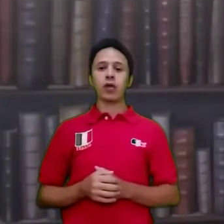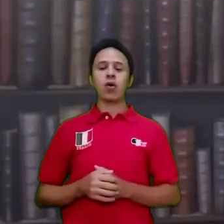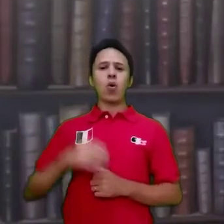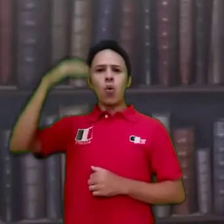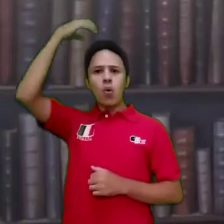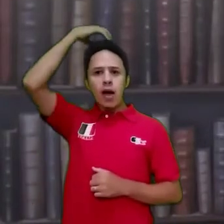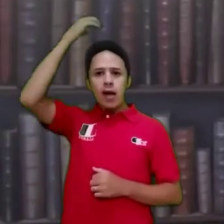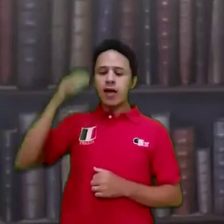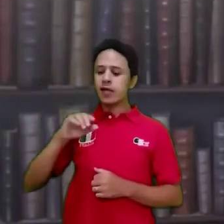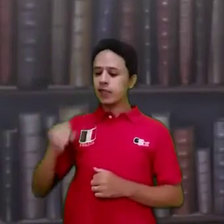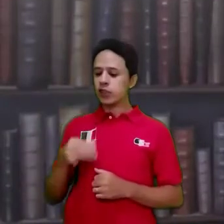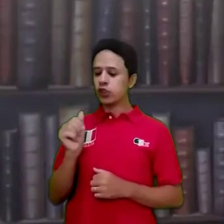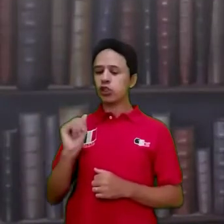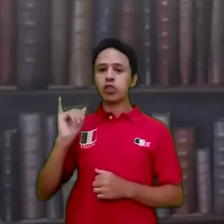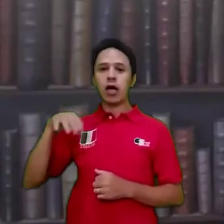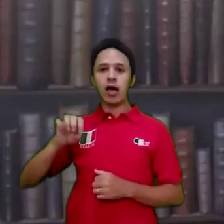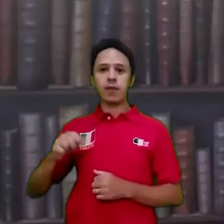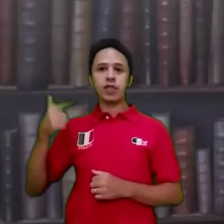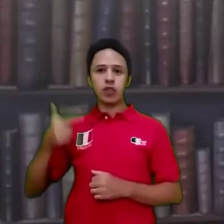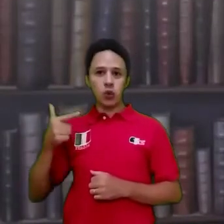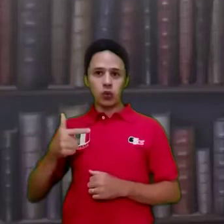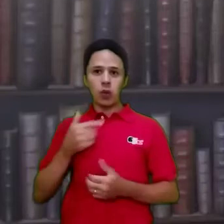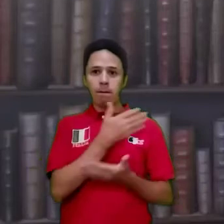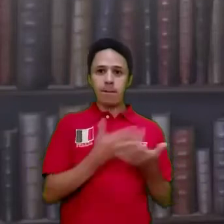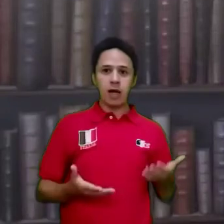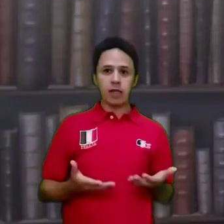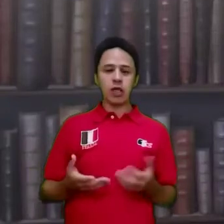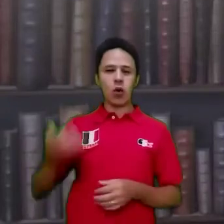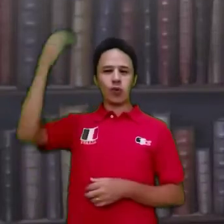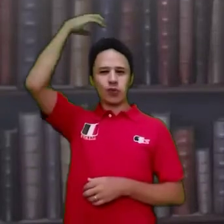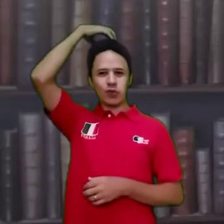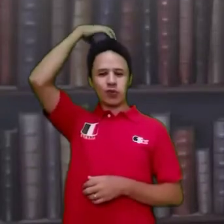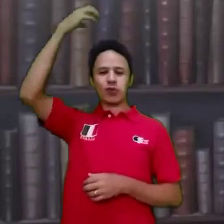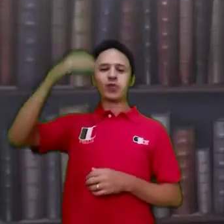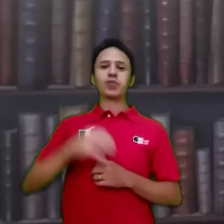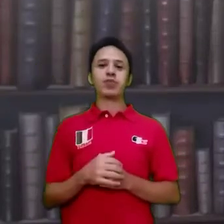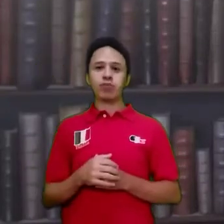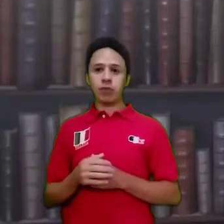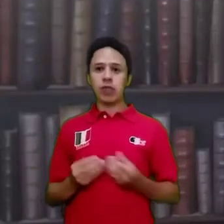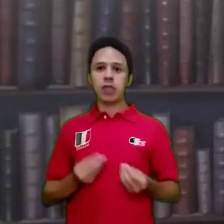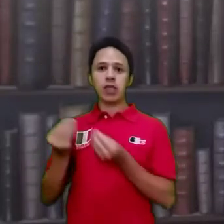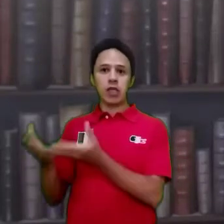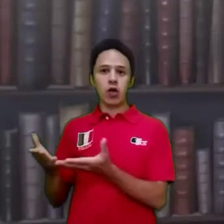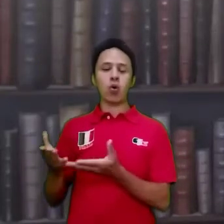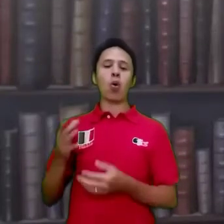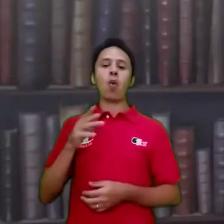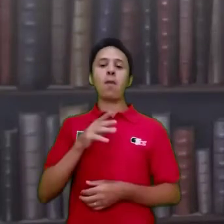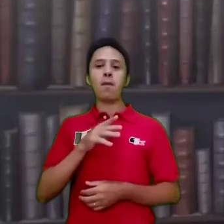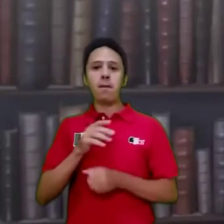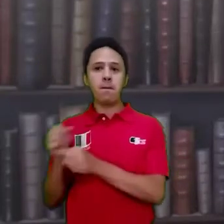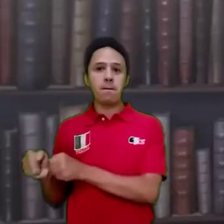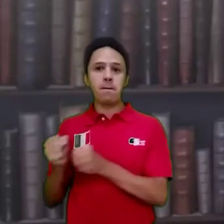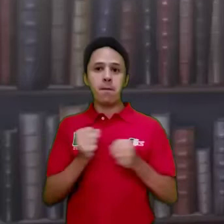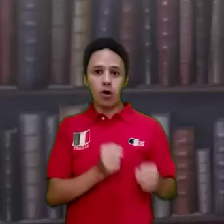O rei Jaime II foi destronado e o poder entregue à filha Maria de